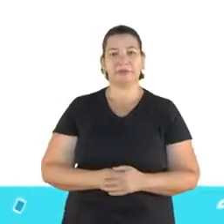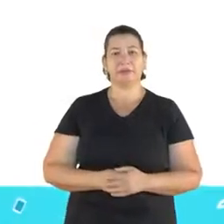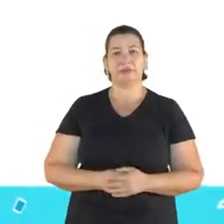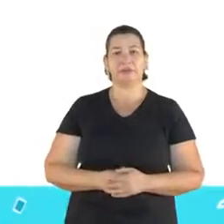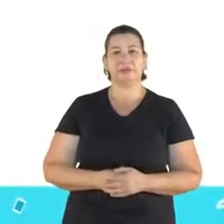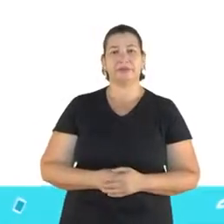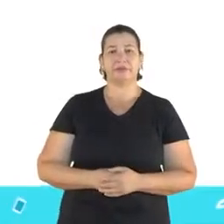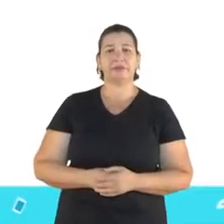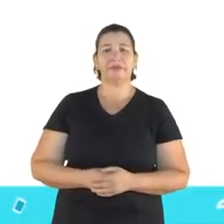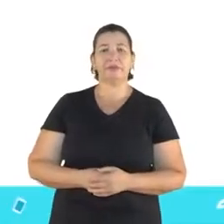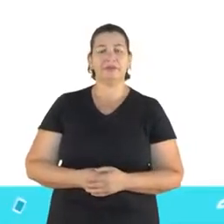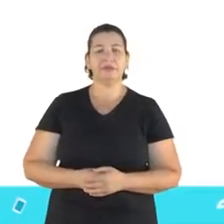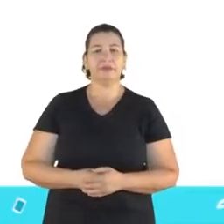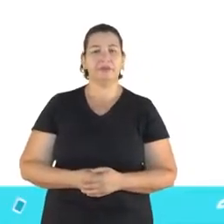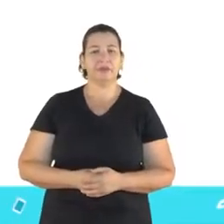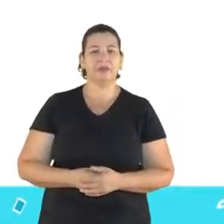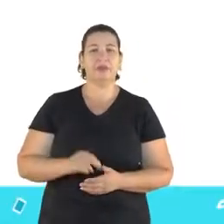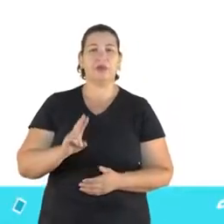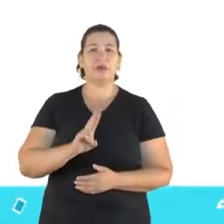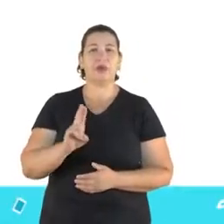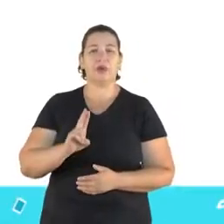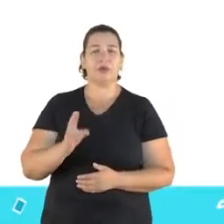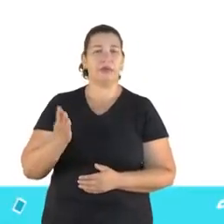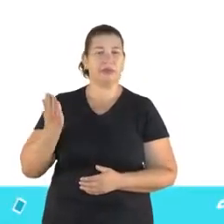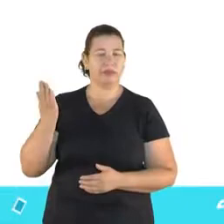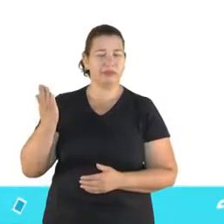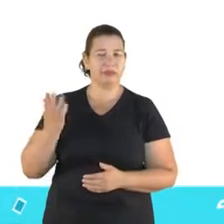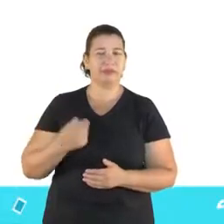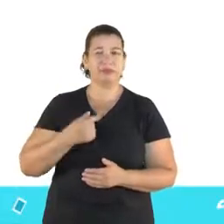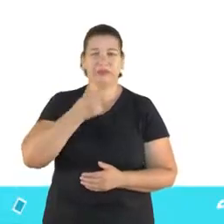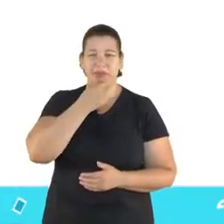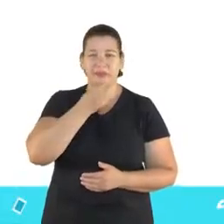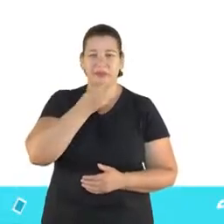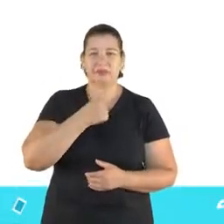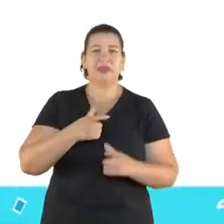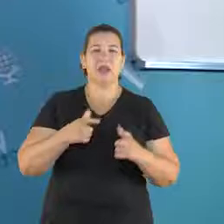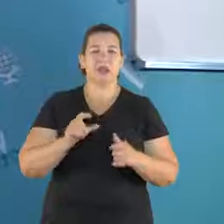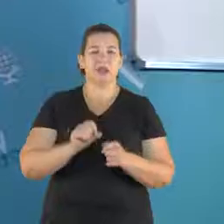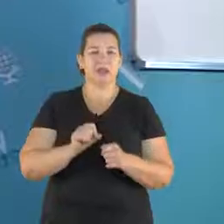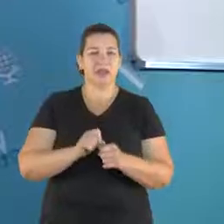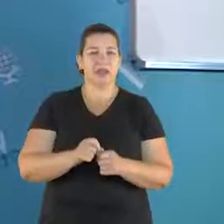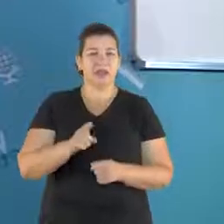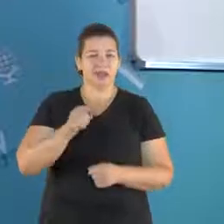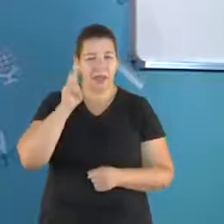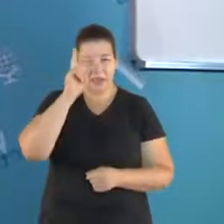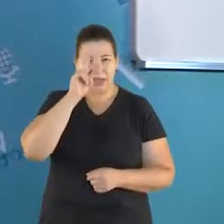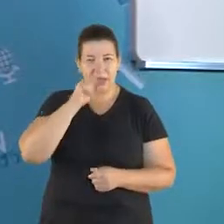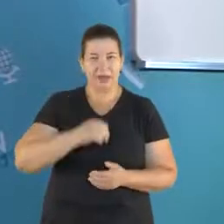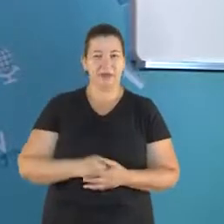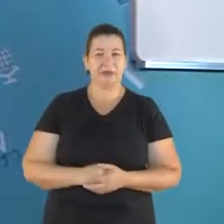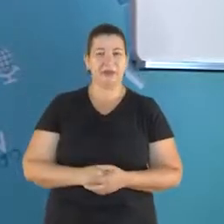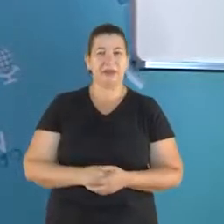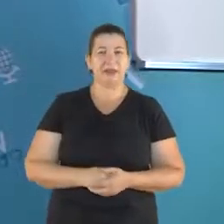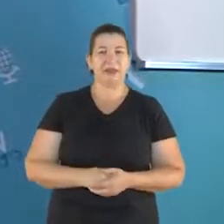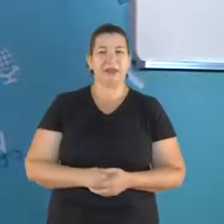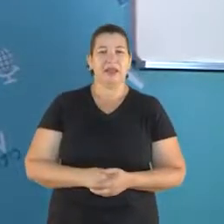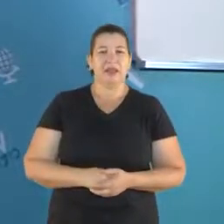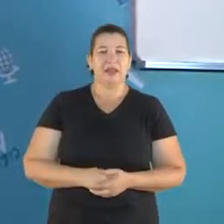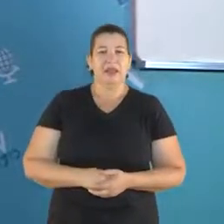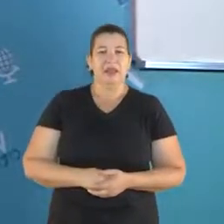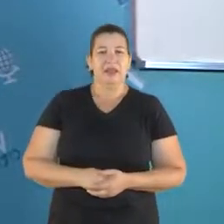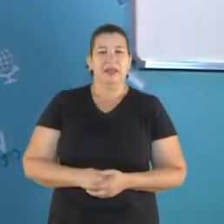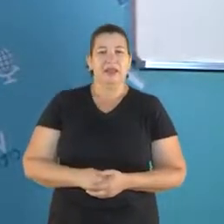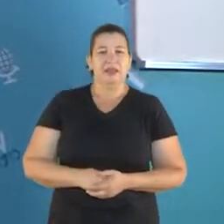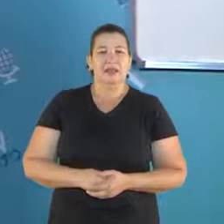3. Qual é o nome do gameta masculino e onde ele é produzido? Será que vocês vão lembrar disso?